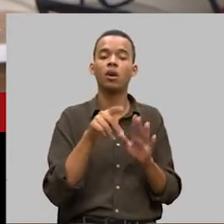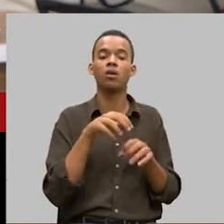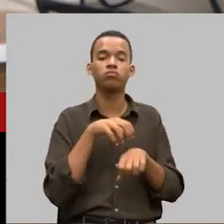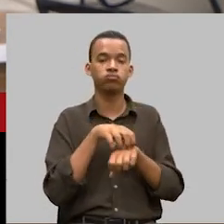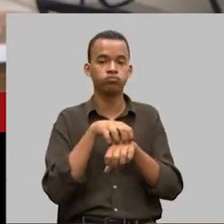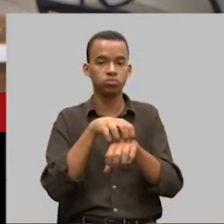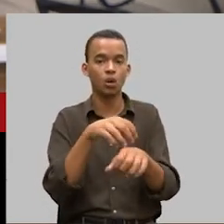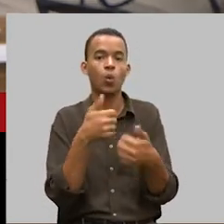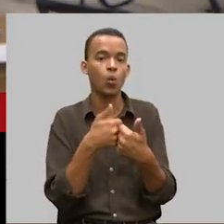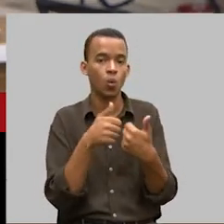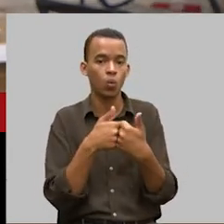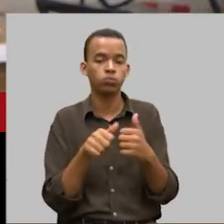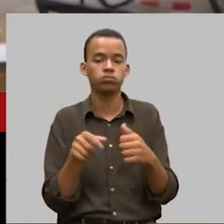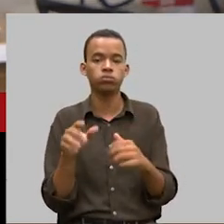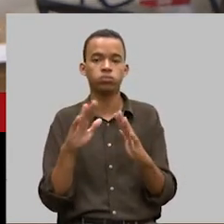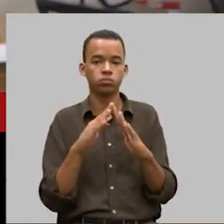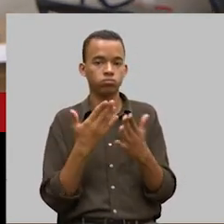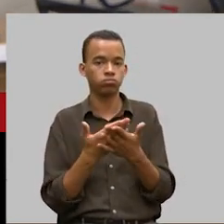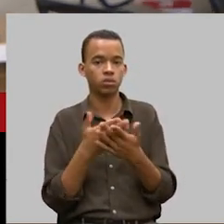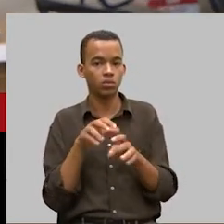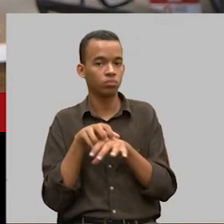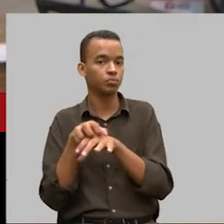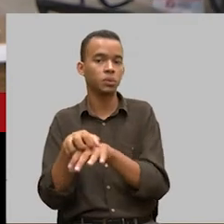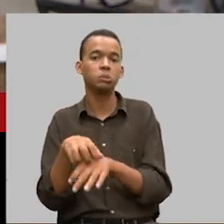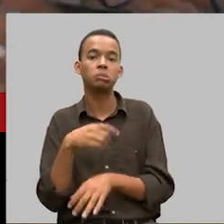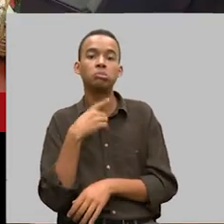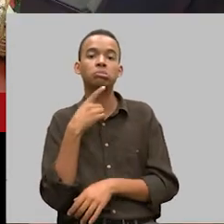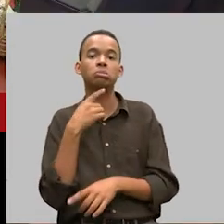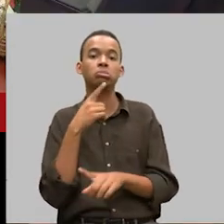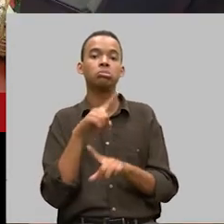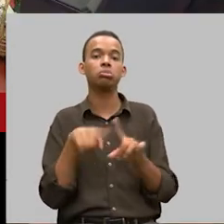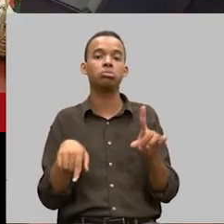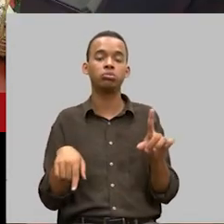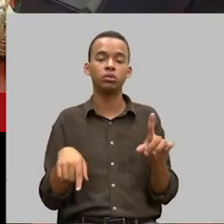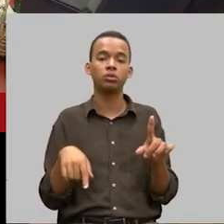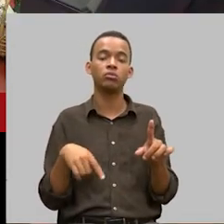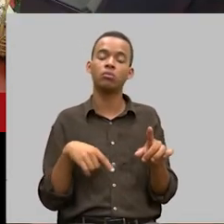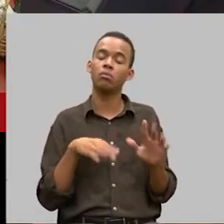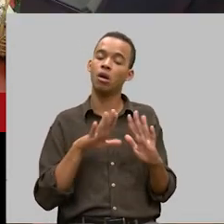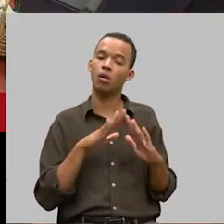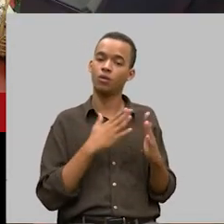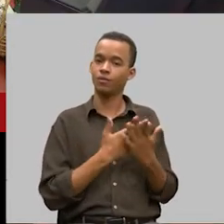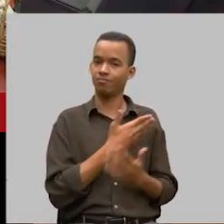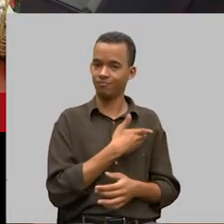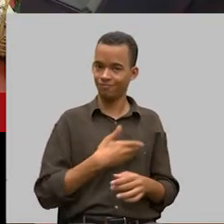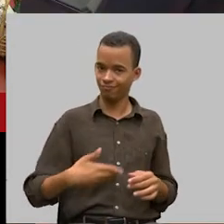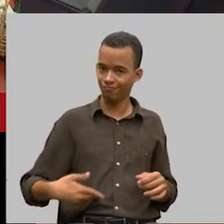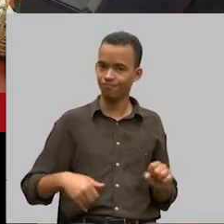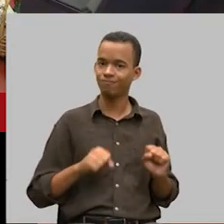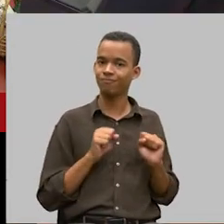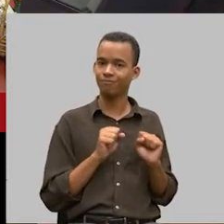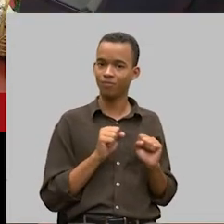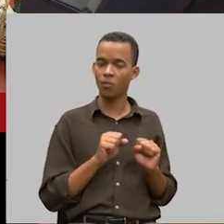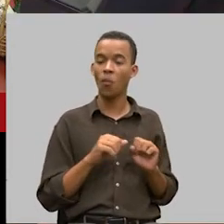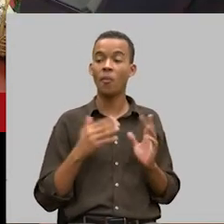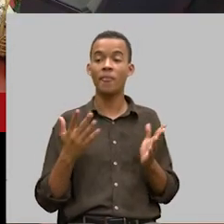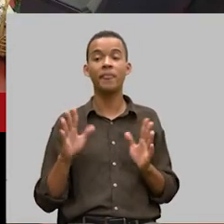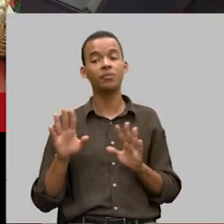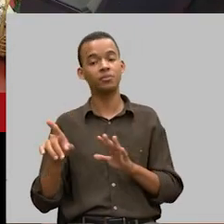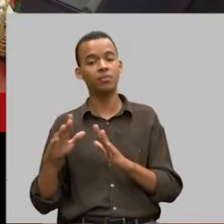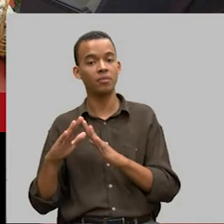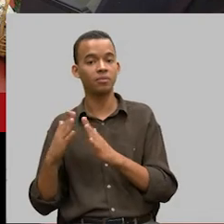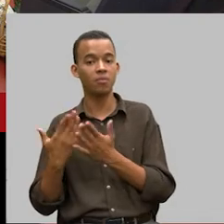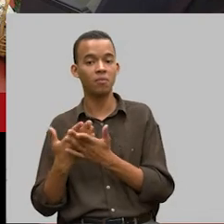como escola pública tem embora com todas as mazelas que a gente na rede mineira discutimos sempre